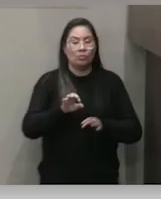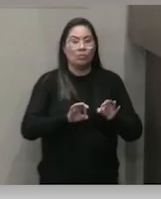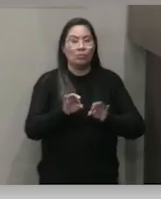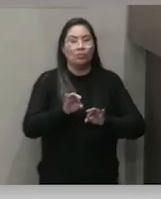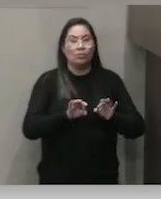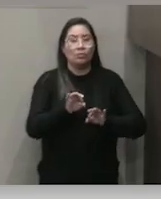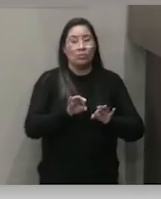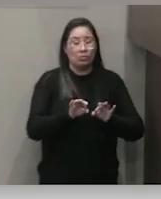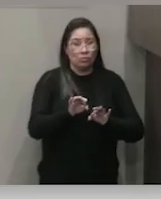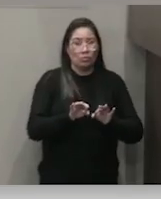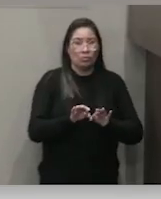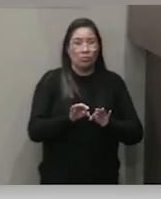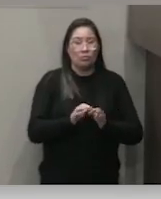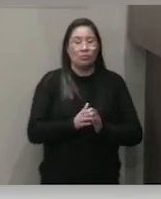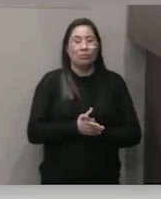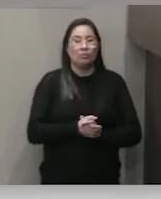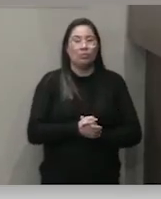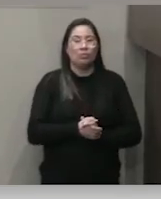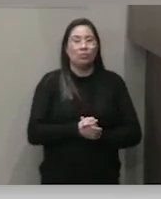aqui,